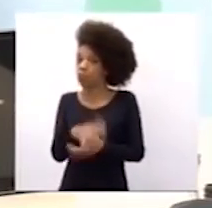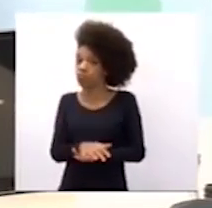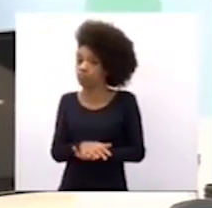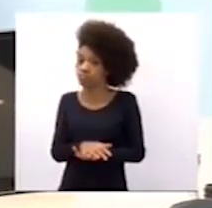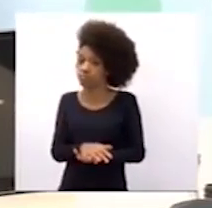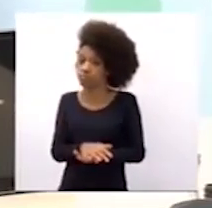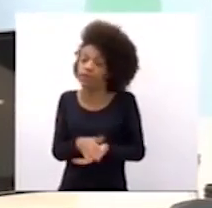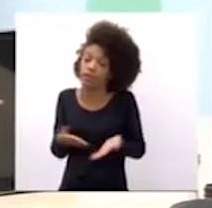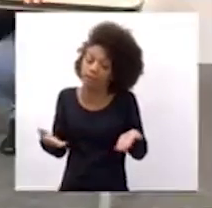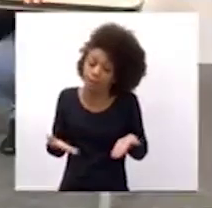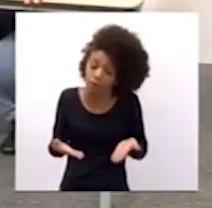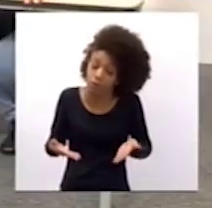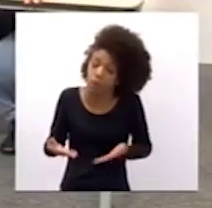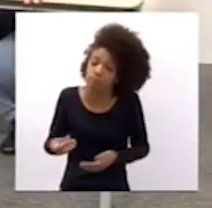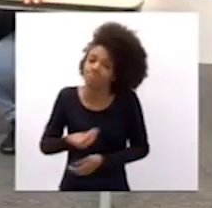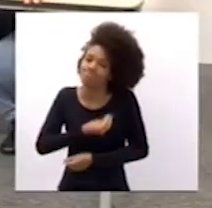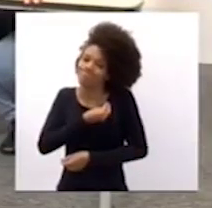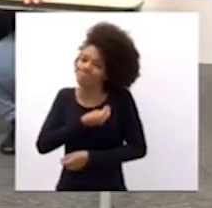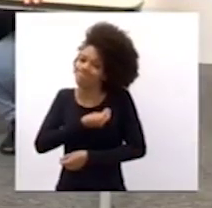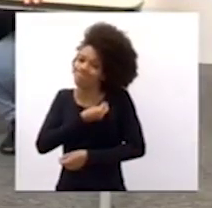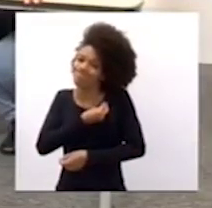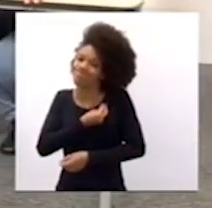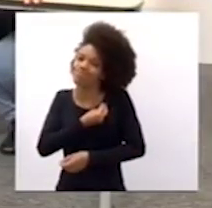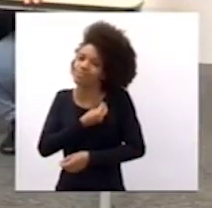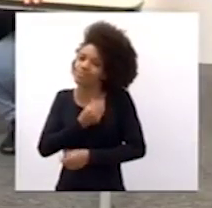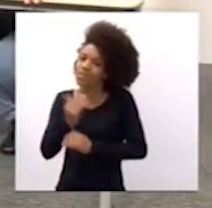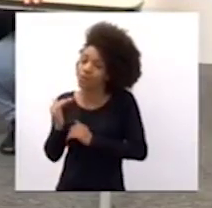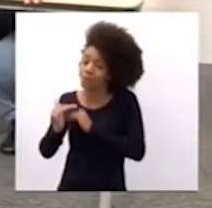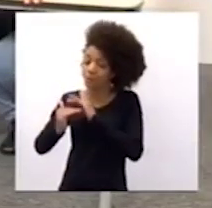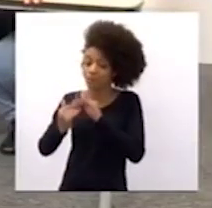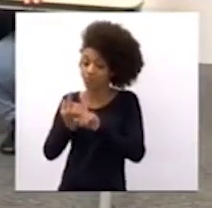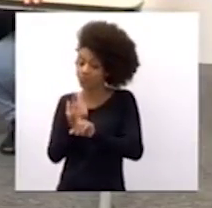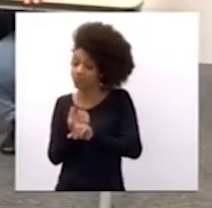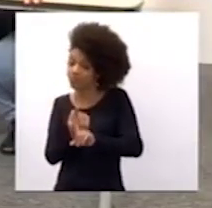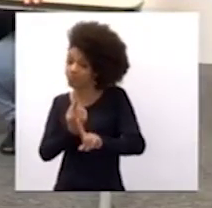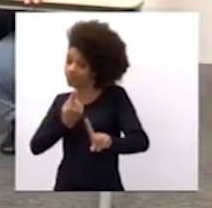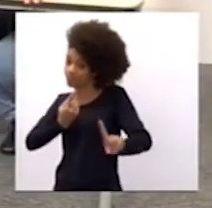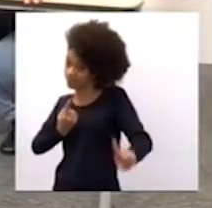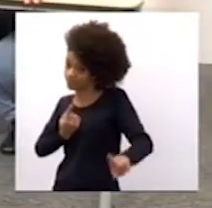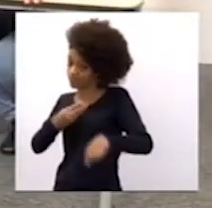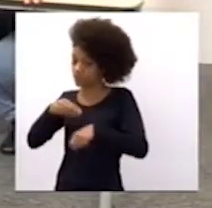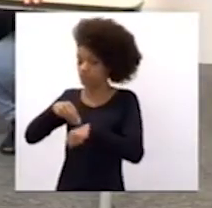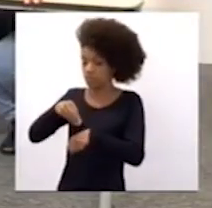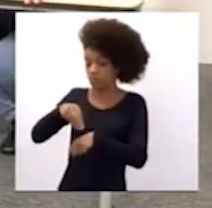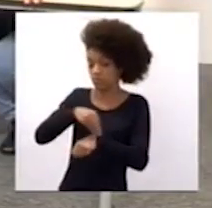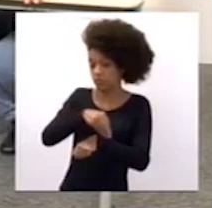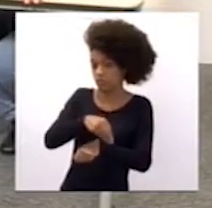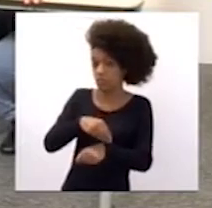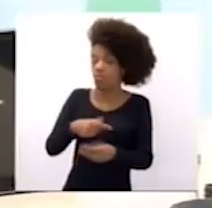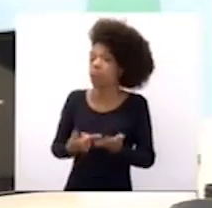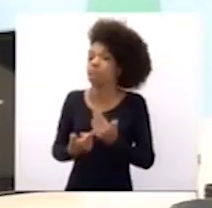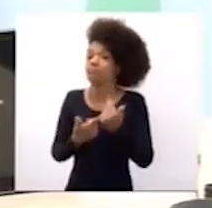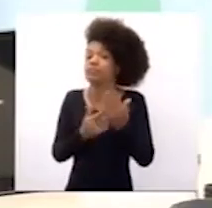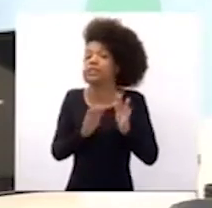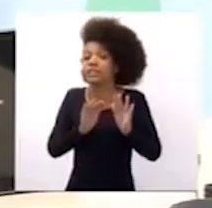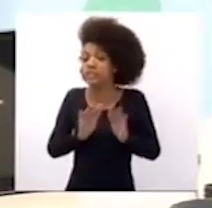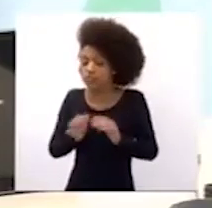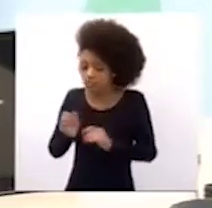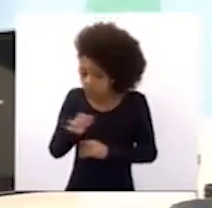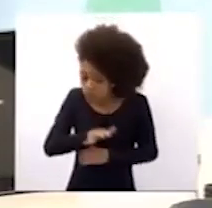estamos aí vivendo um contexto de um processo de ensino-aprendizagem mediado por tecnologia. Então, nosso